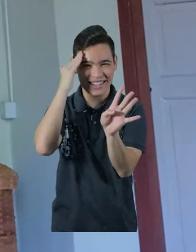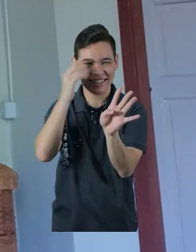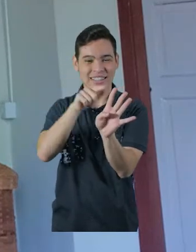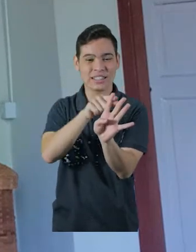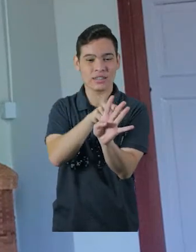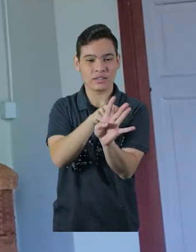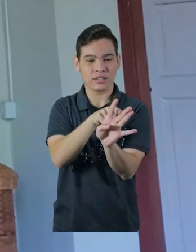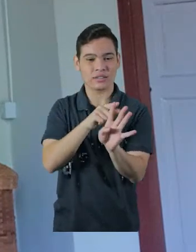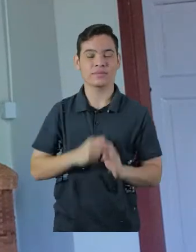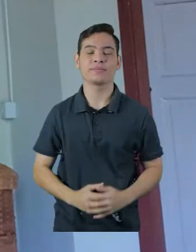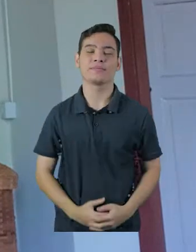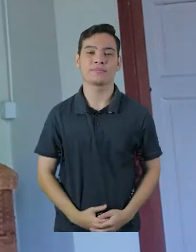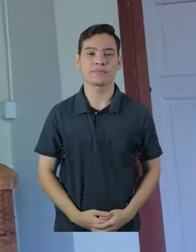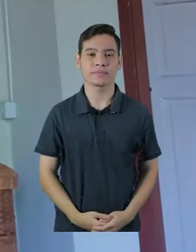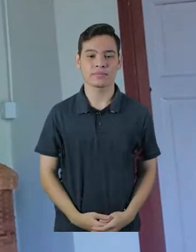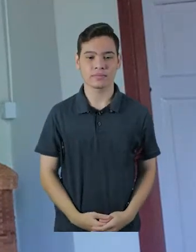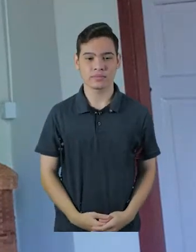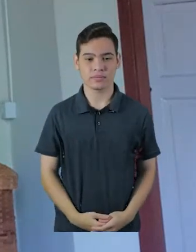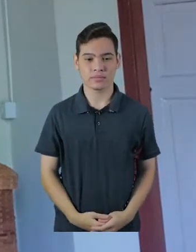busca realmente